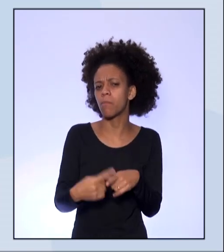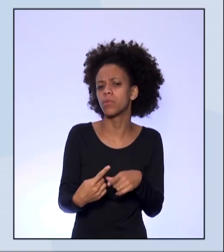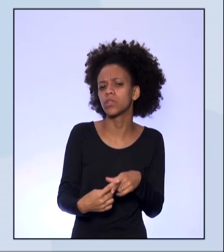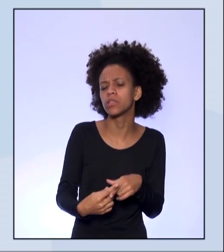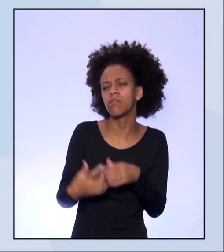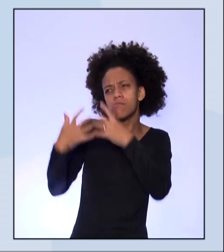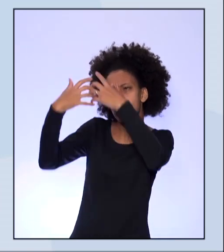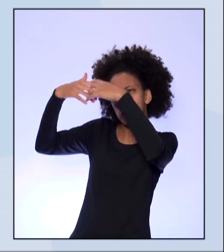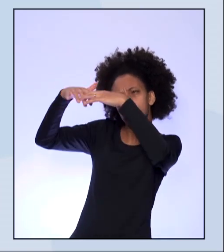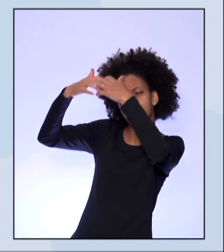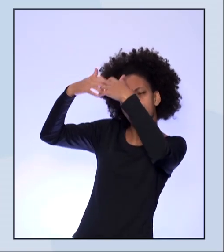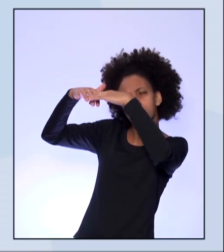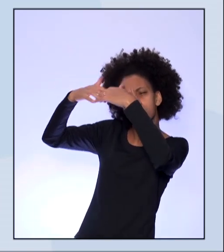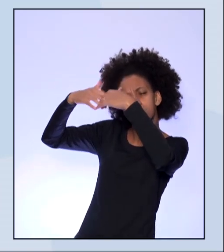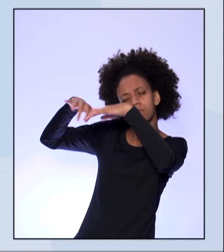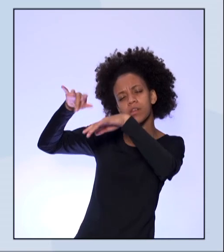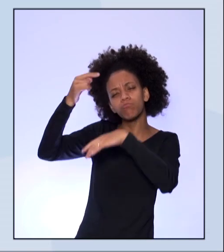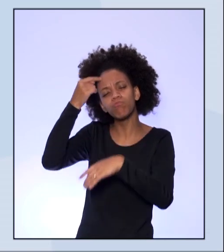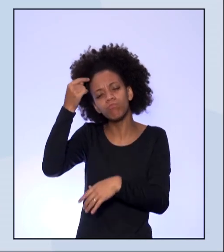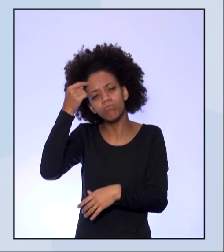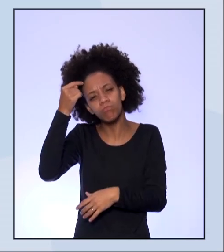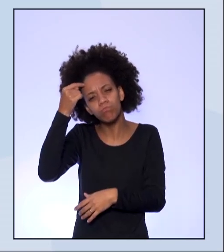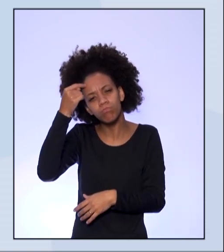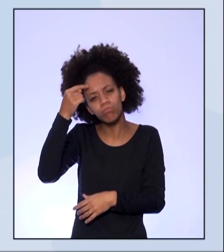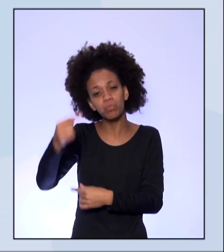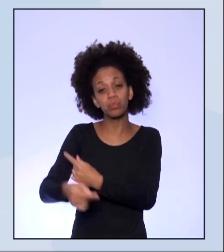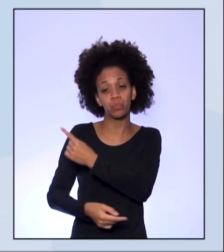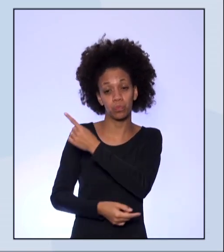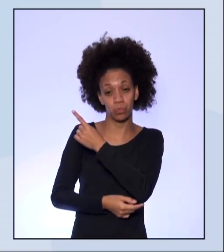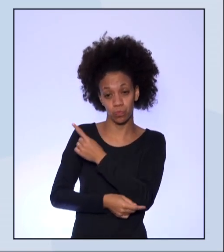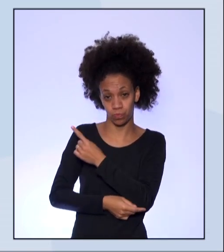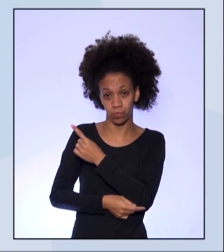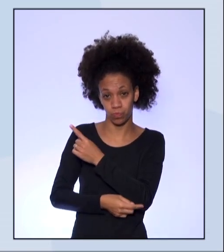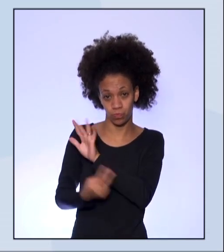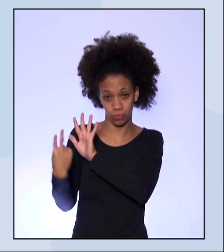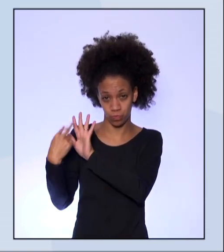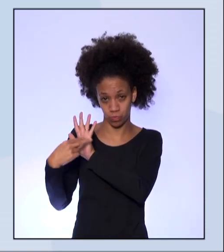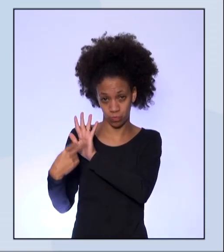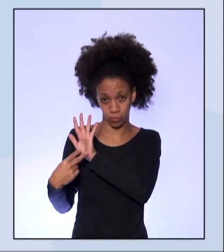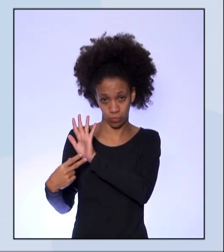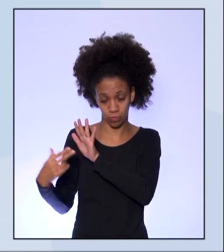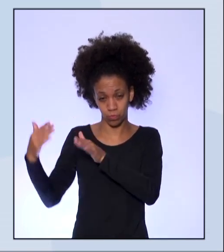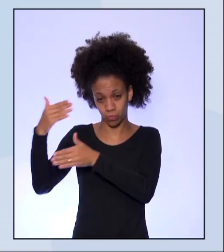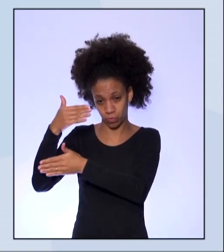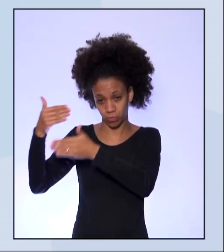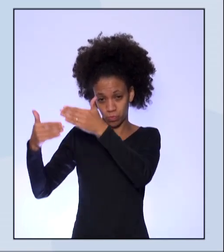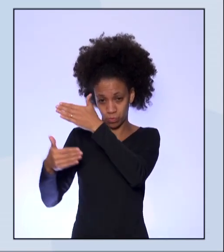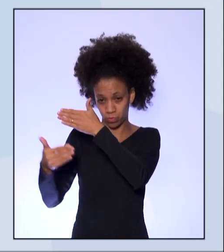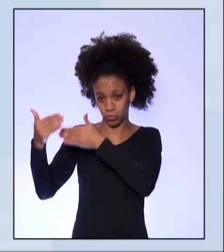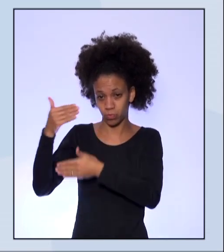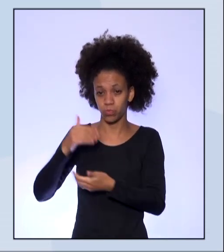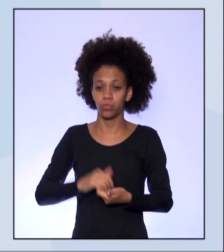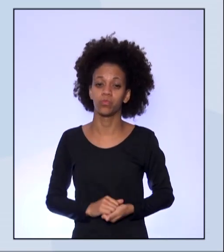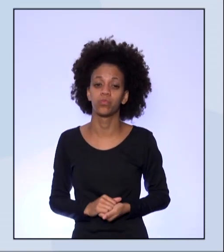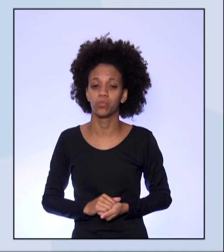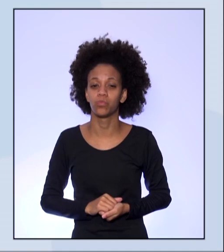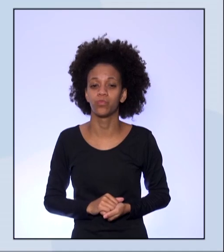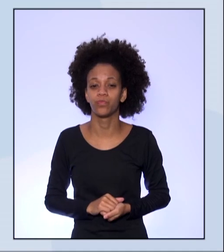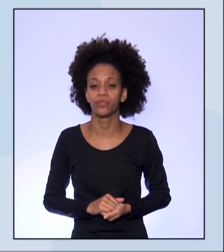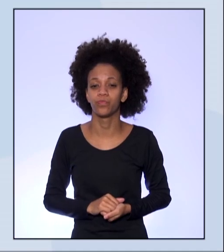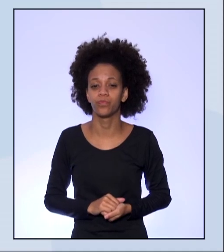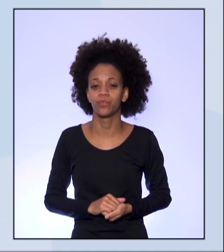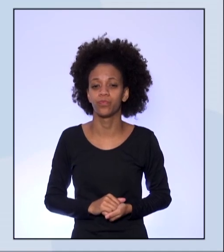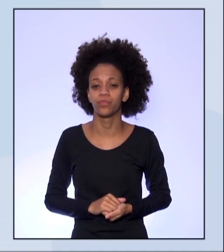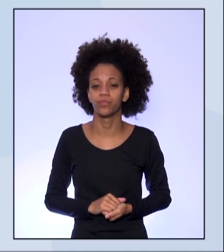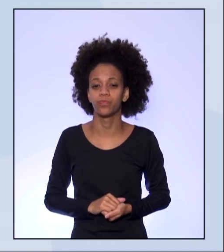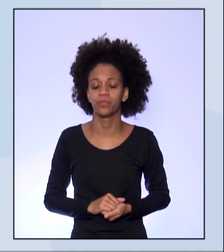gene na genética, a sua unidade mínima. É considerado como uma unidade de informação que se multiplica de cérebro em